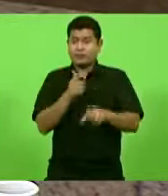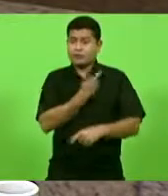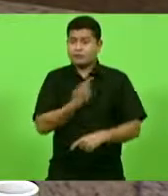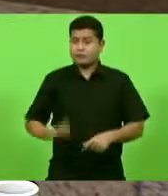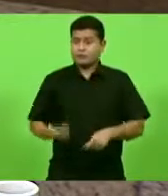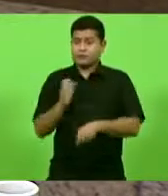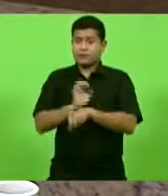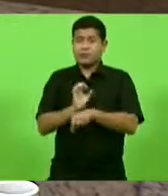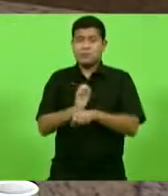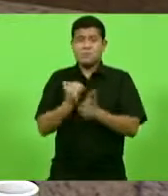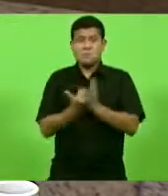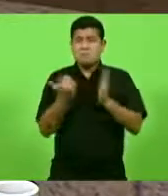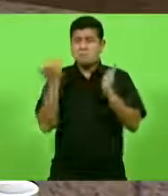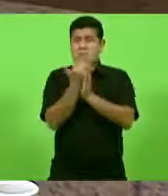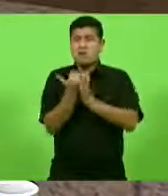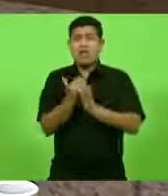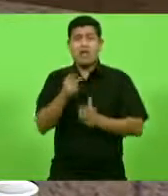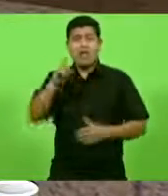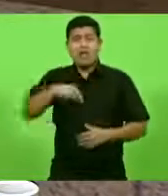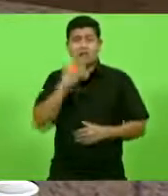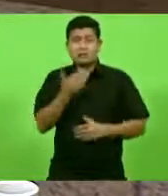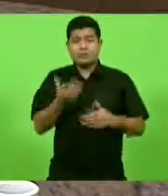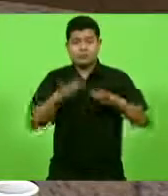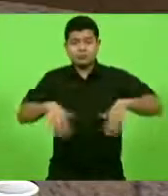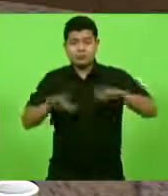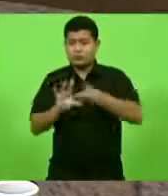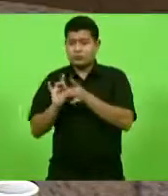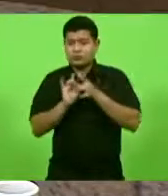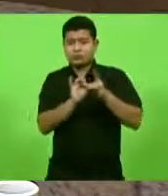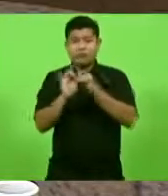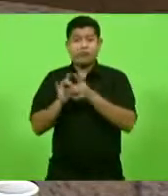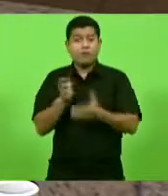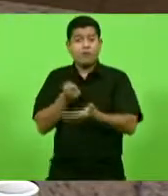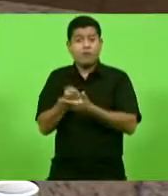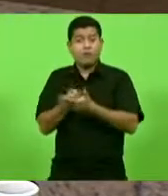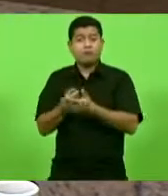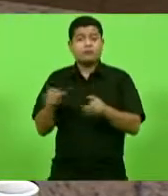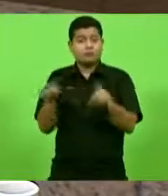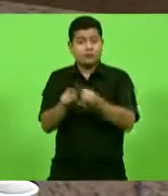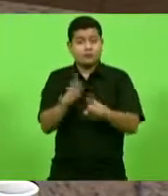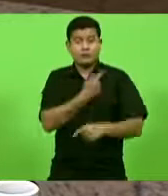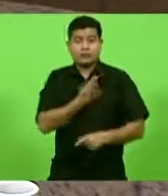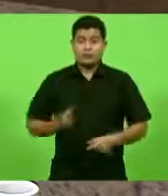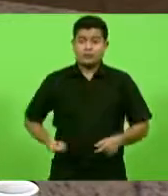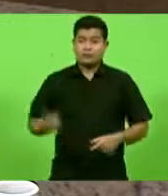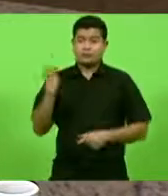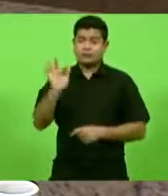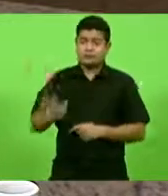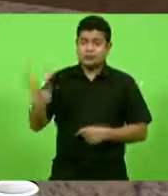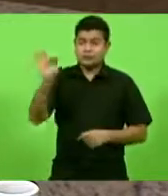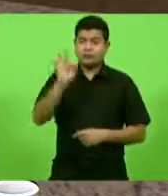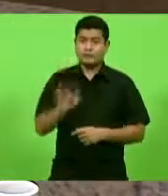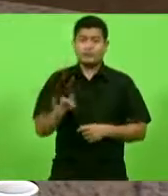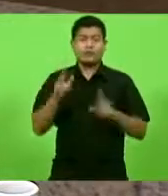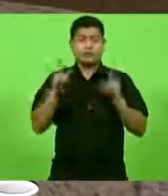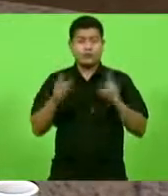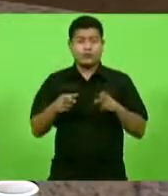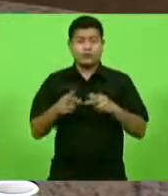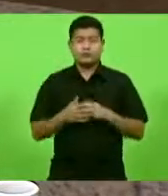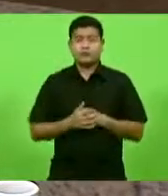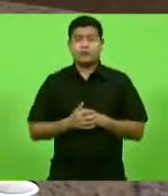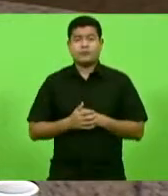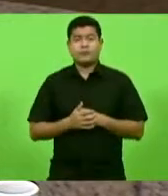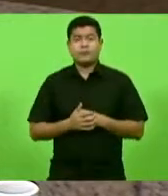a nossa união para que a gente cobre também do Governo Federal o mesmo respeito e o mesmo recurso. A todos,